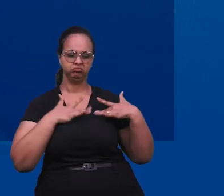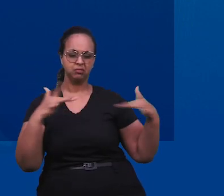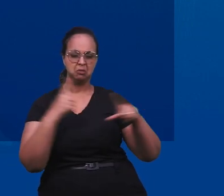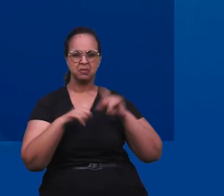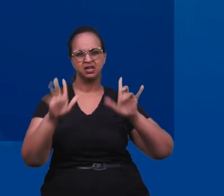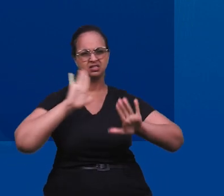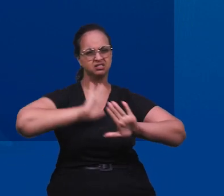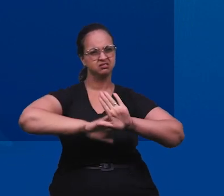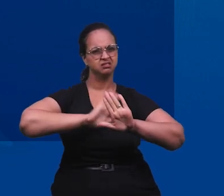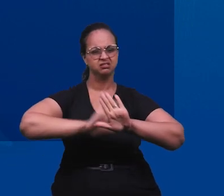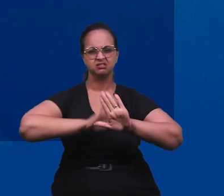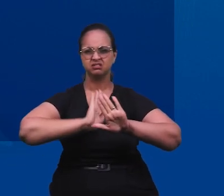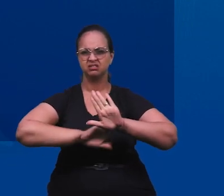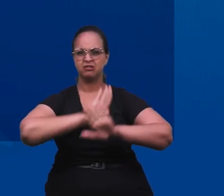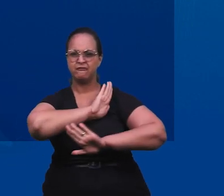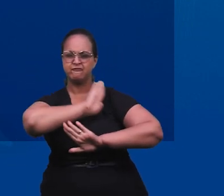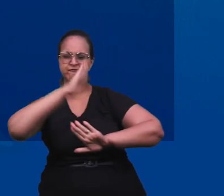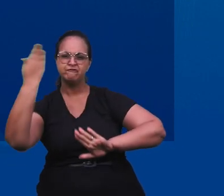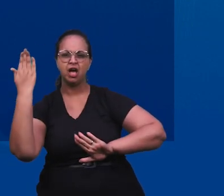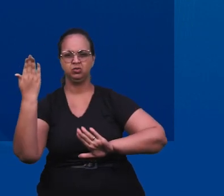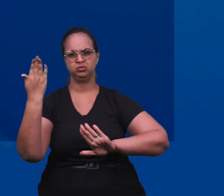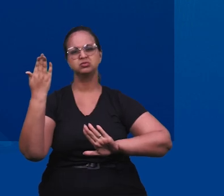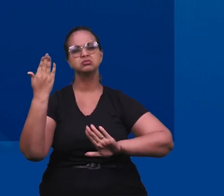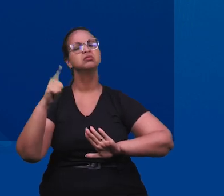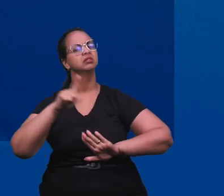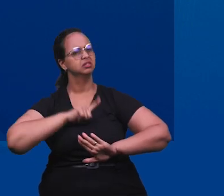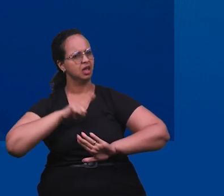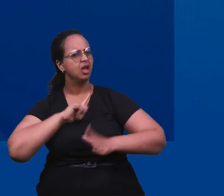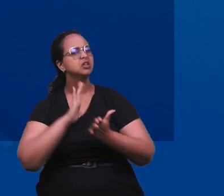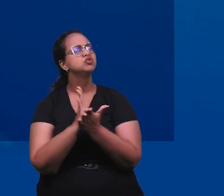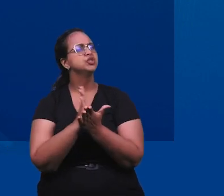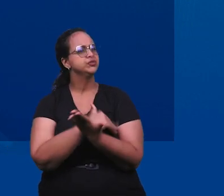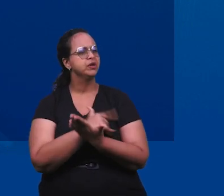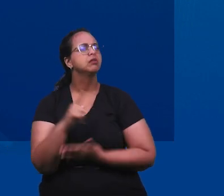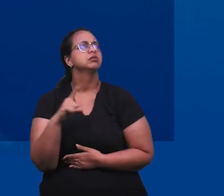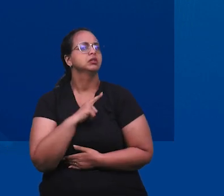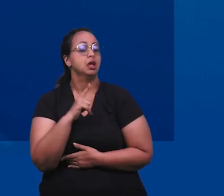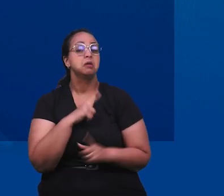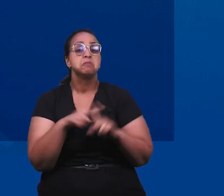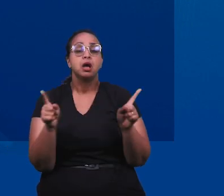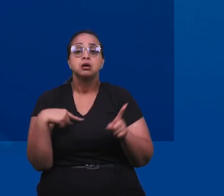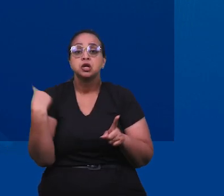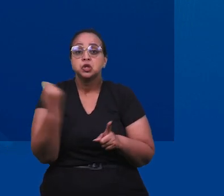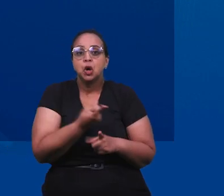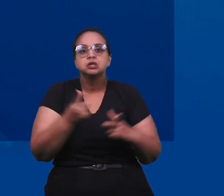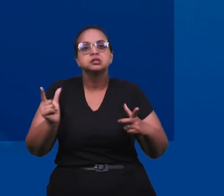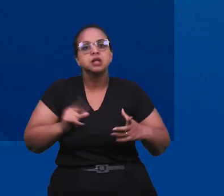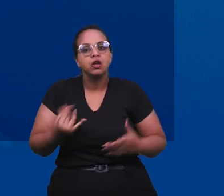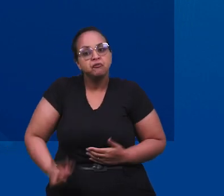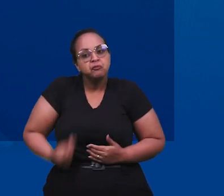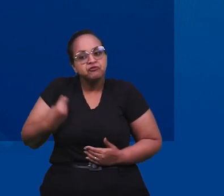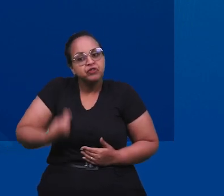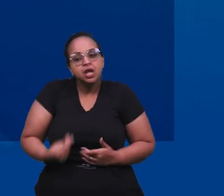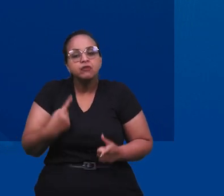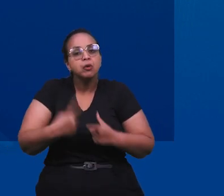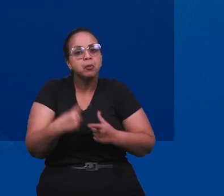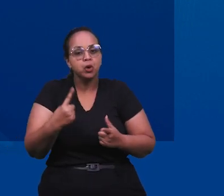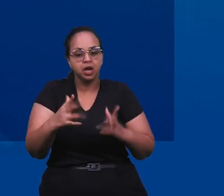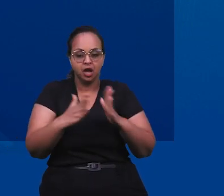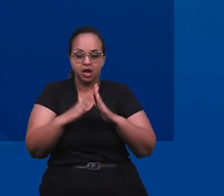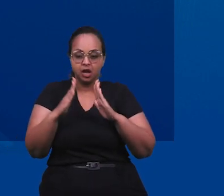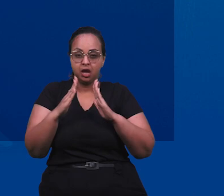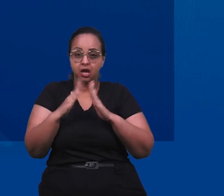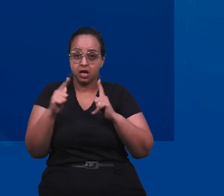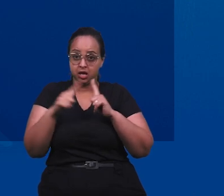dentro guardam a morte. A obra do Espírito Santo, irmãos, ela é viva porque o seu Criador vive, porque nós somos um corpo vivo